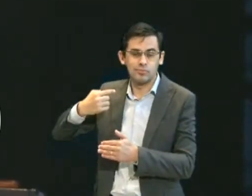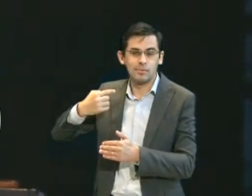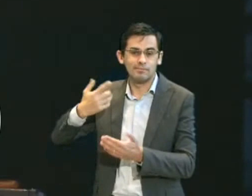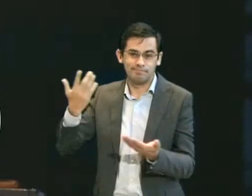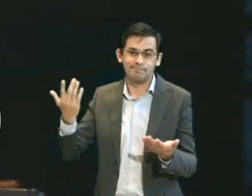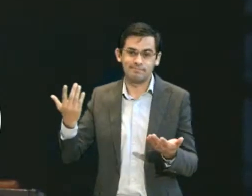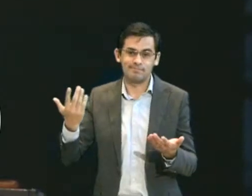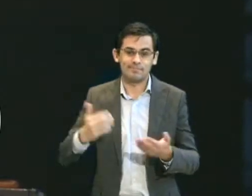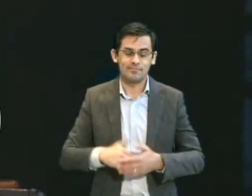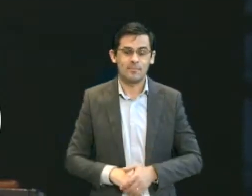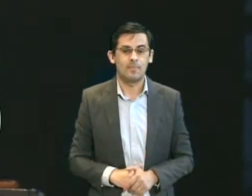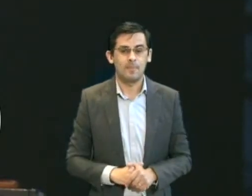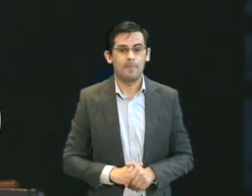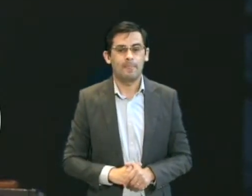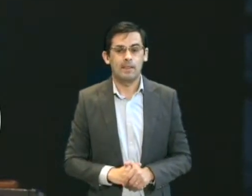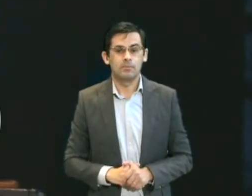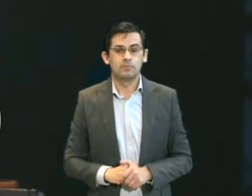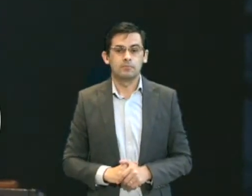sua vida.